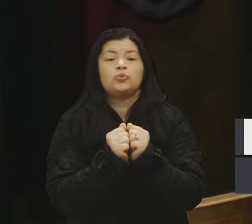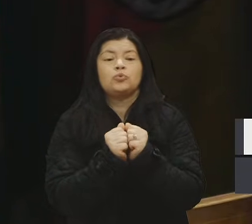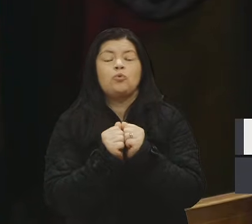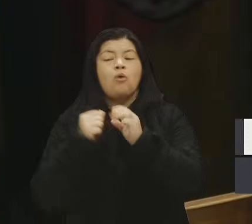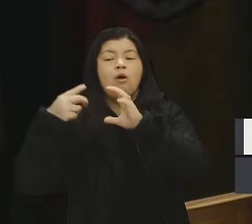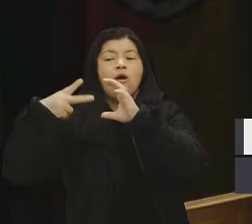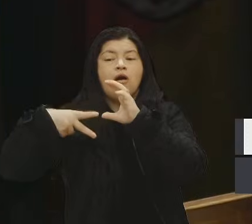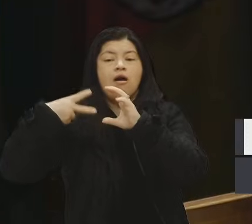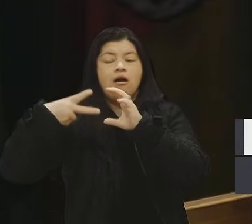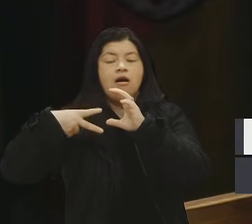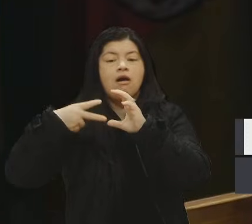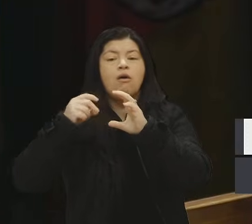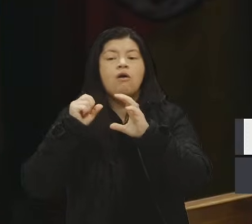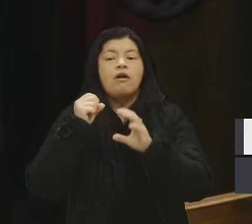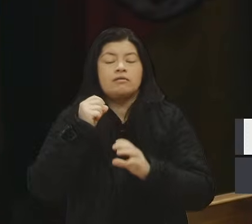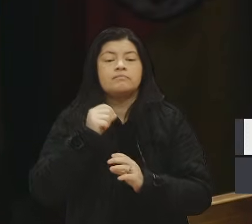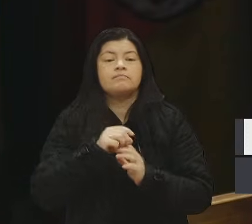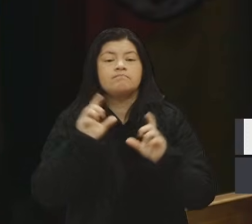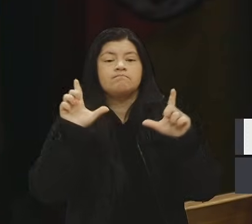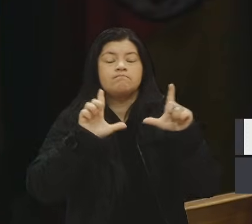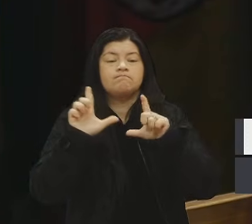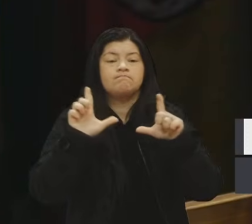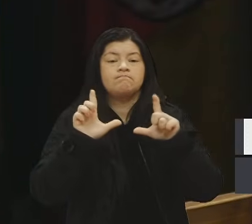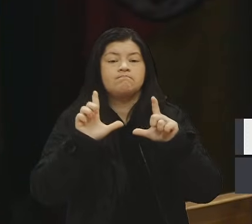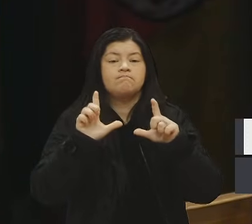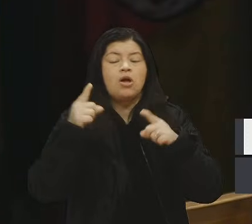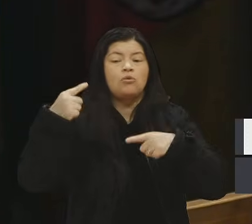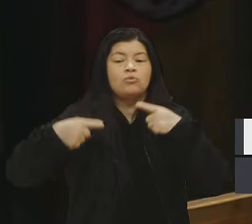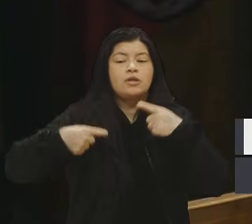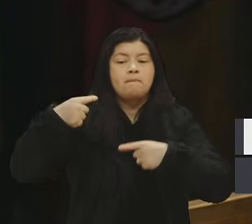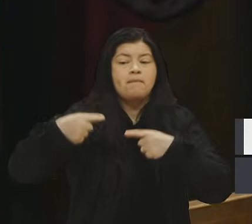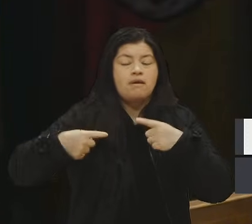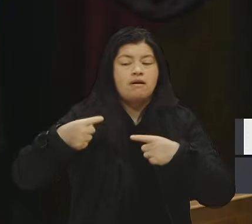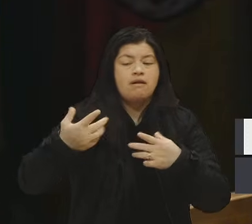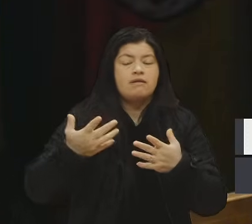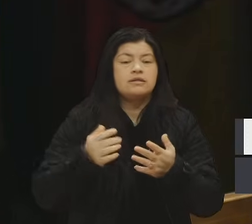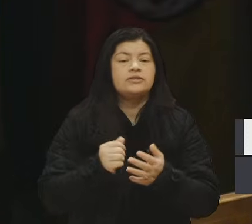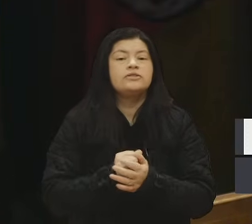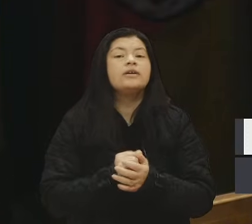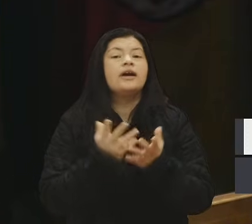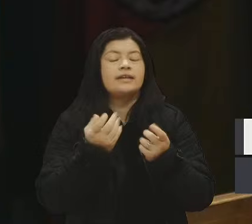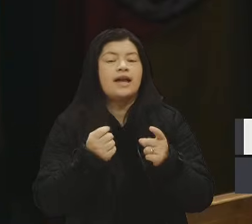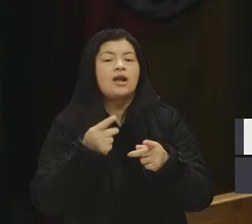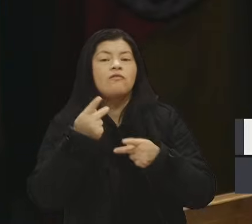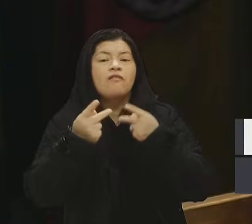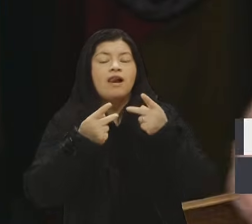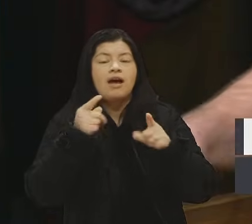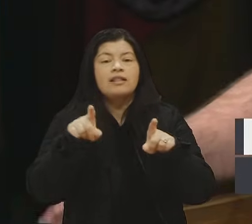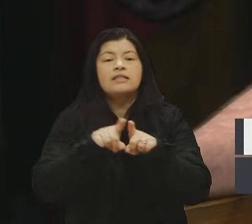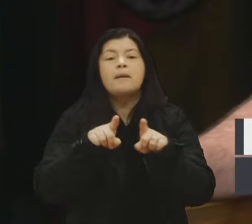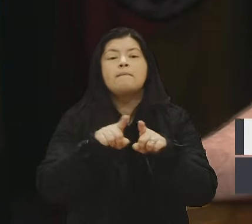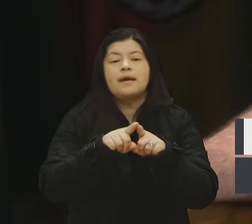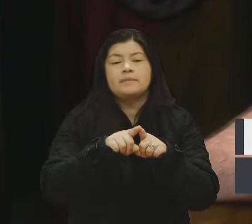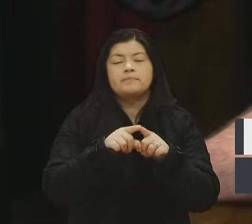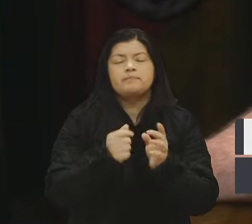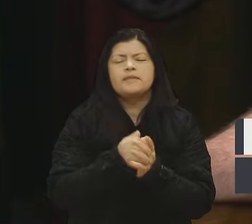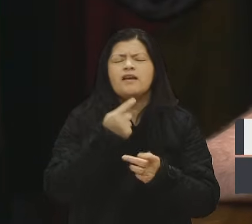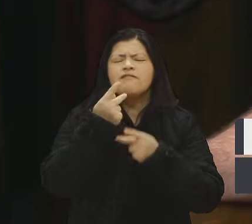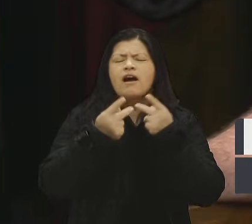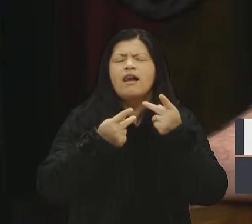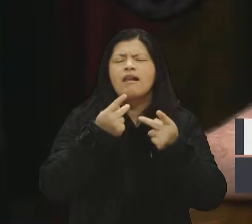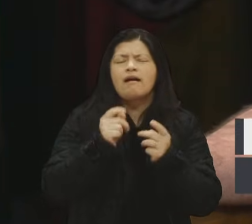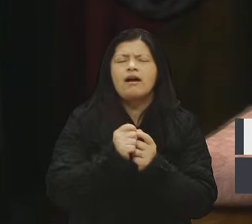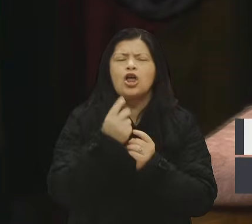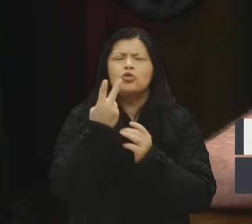da importância também desse debate. E eu queria basear minha fala em